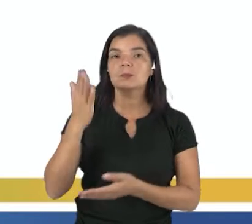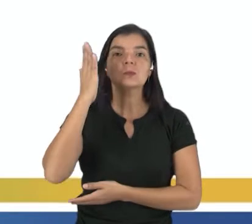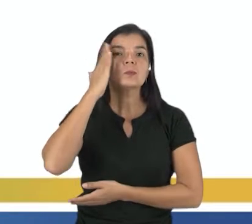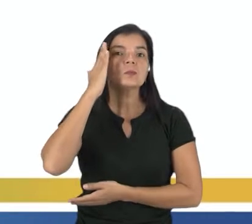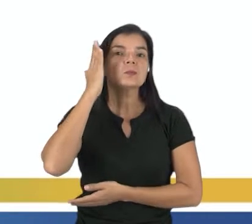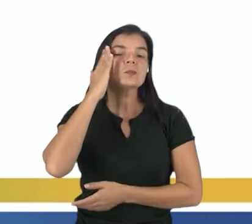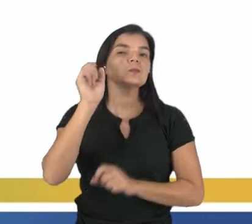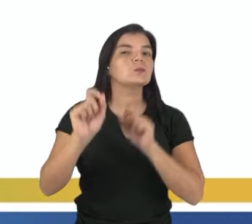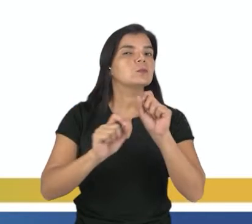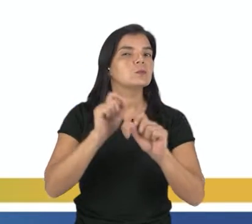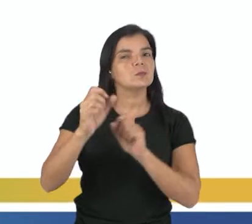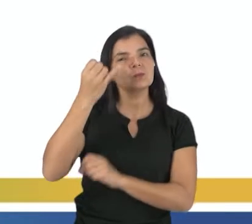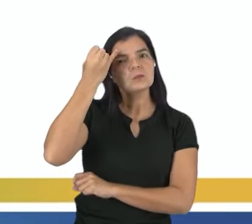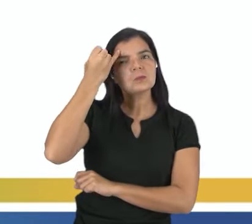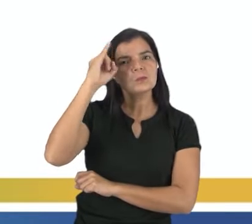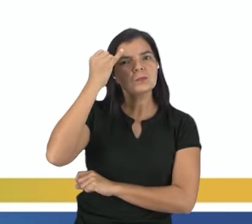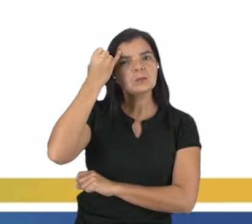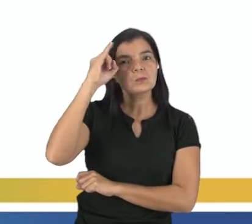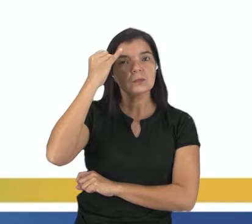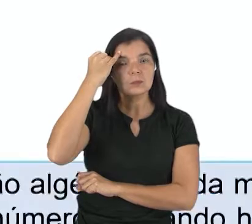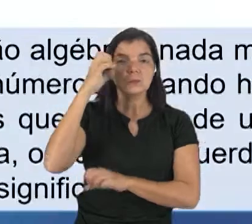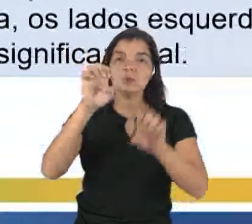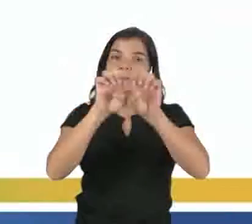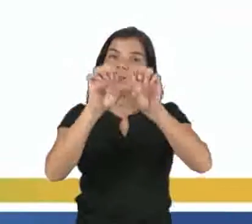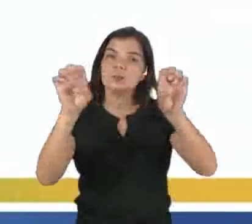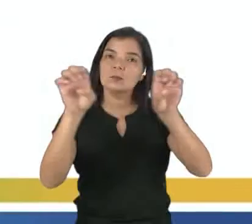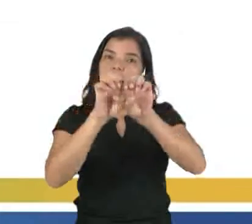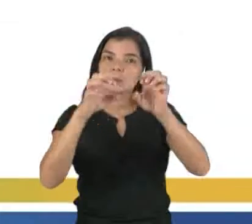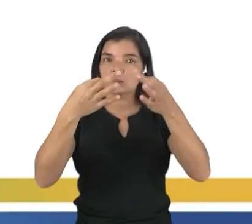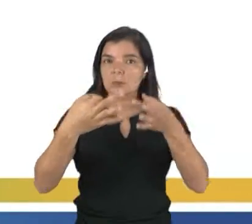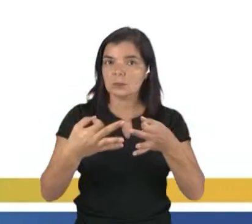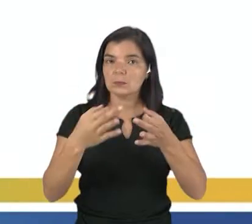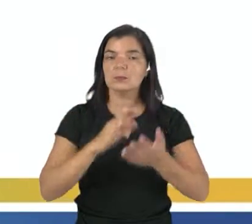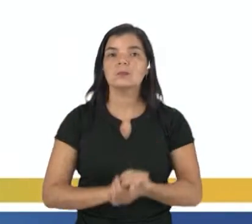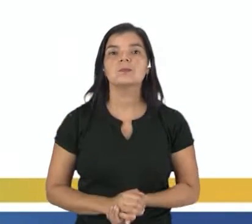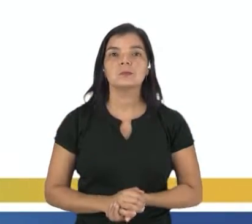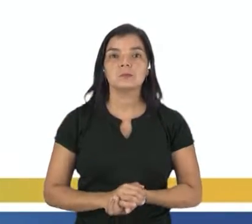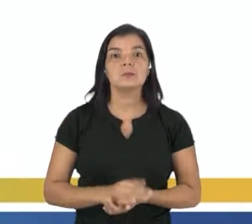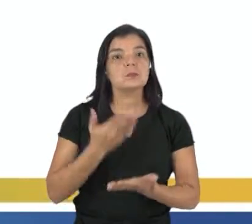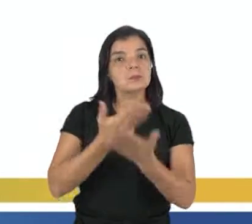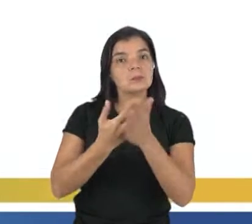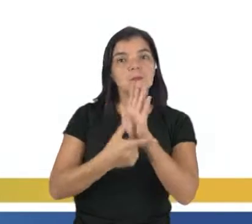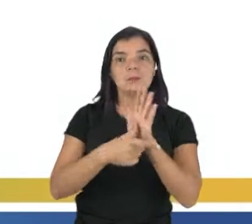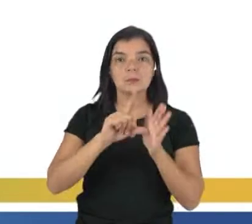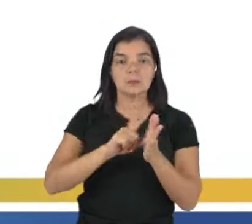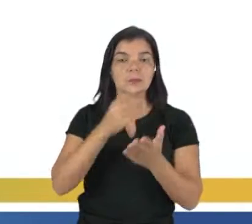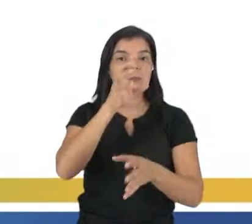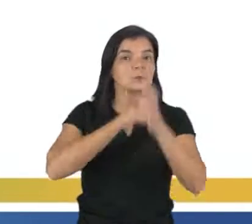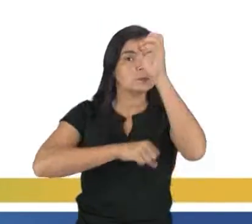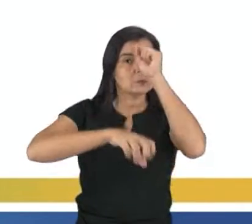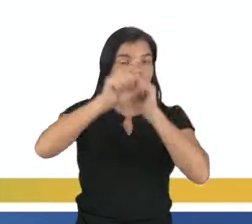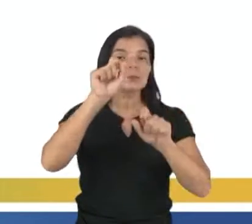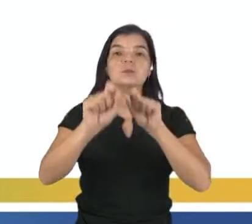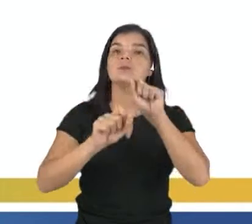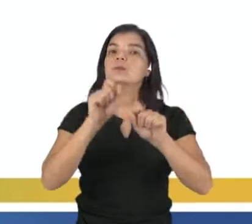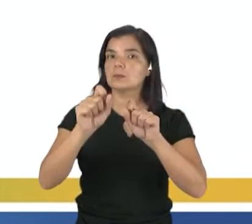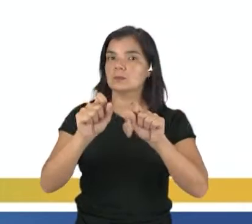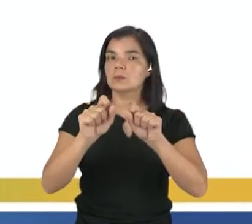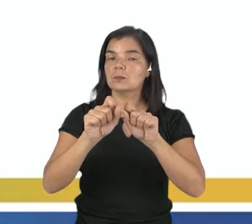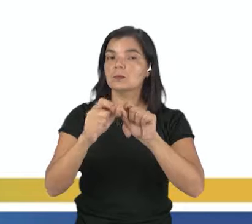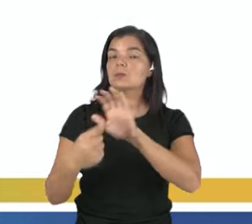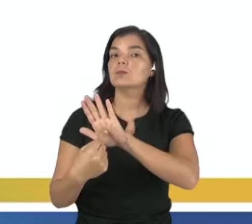entender hoje a ideia de equação certo nas aulas anteriores você aprendeu que uma expressão algébrica